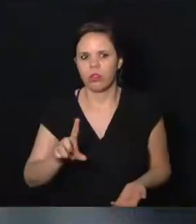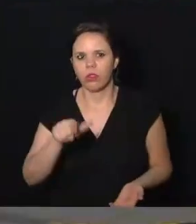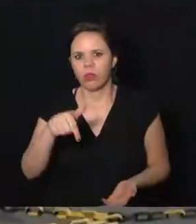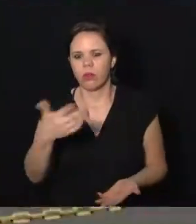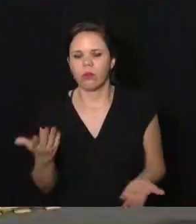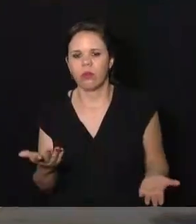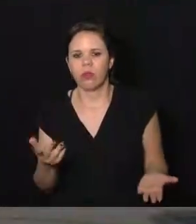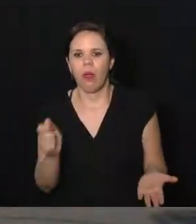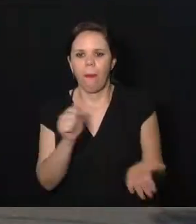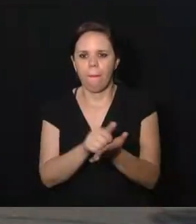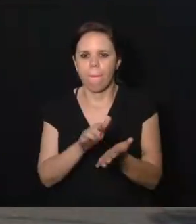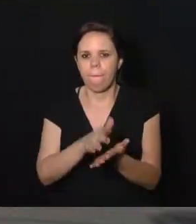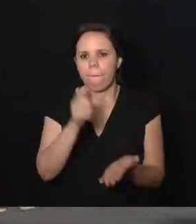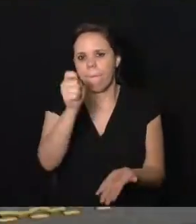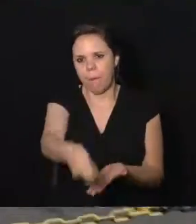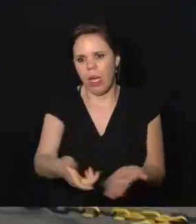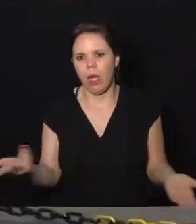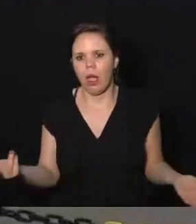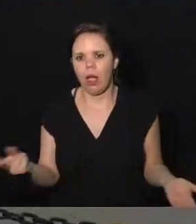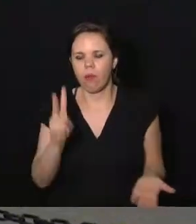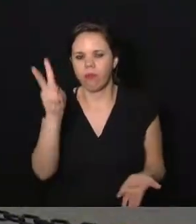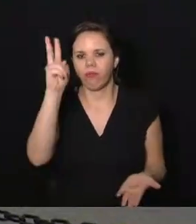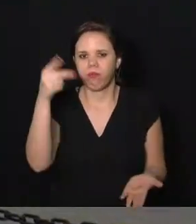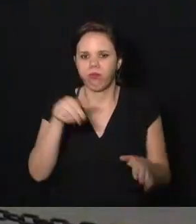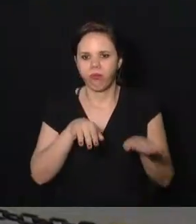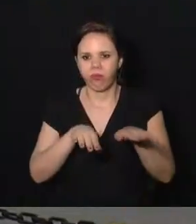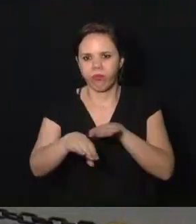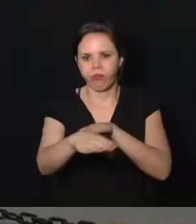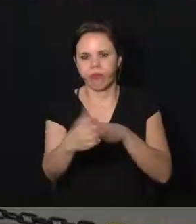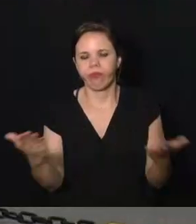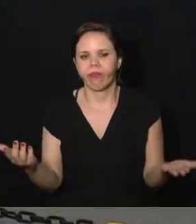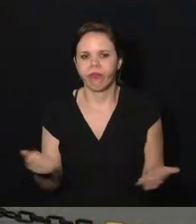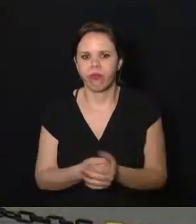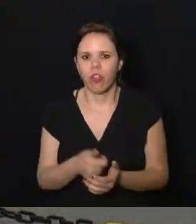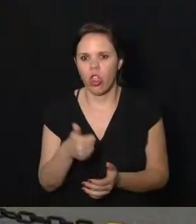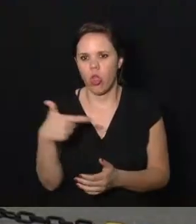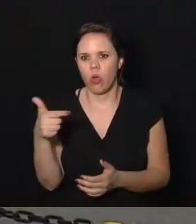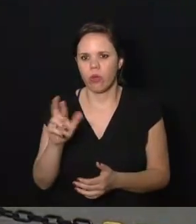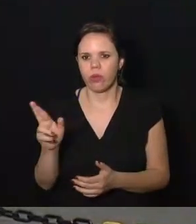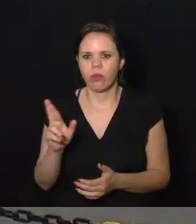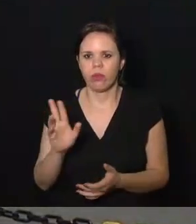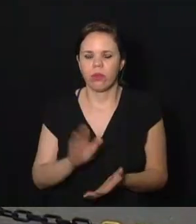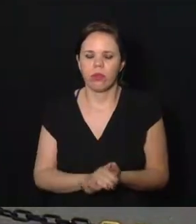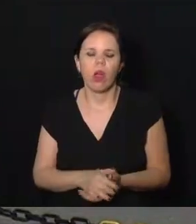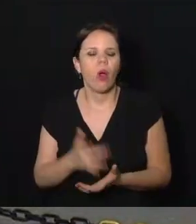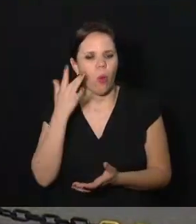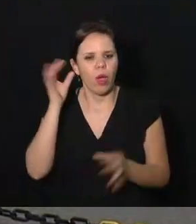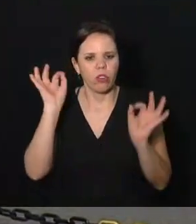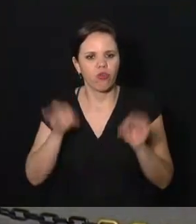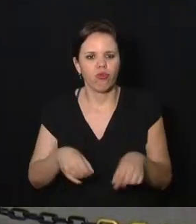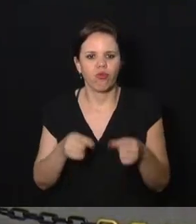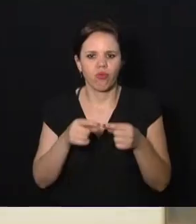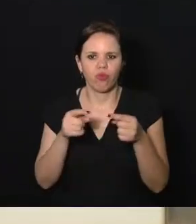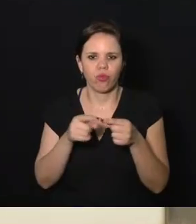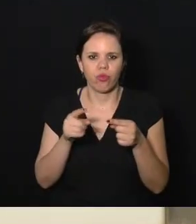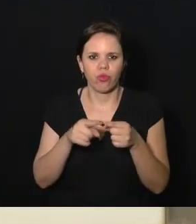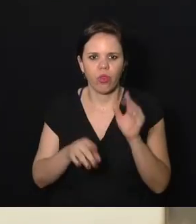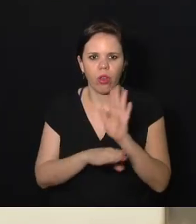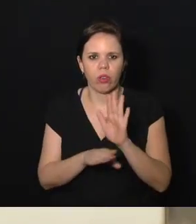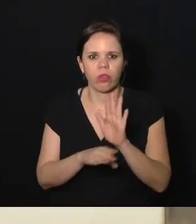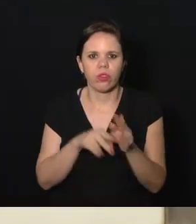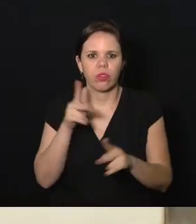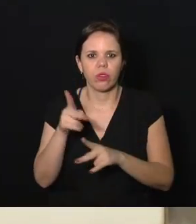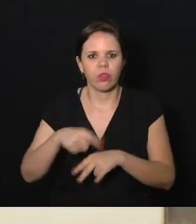é penalizado tendo que pagar a taxa de estacionamento hoje, que está em torno de R$12, né? Eu acho que é justo, né, esse